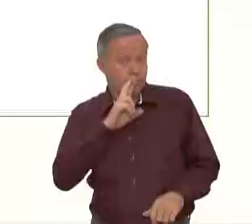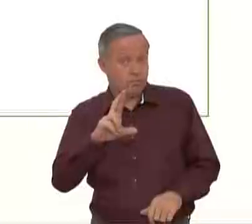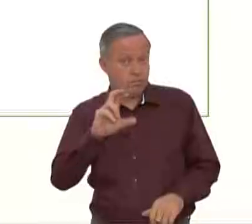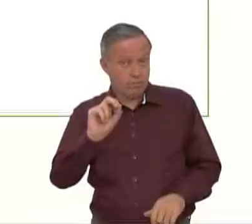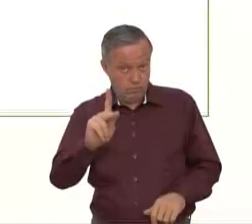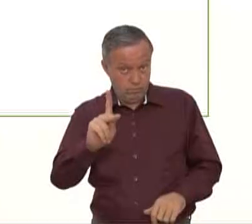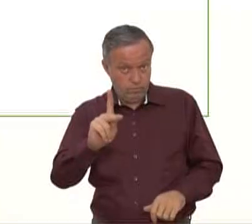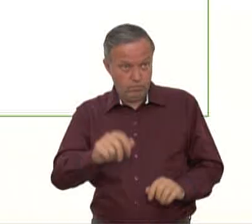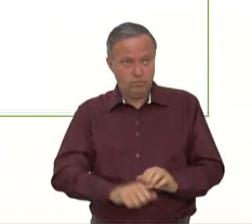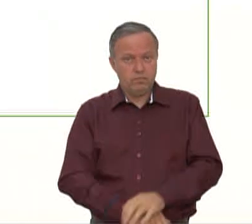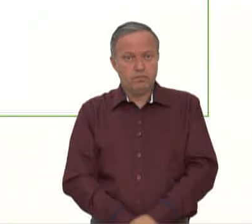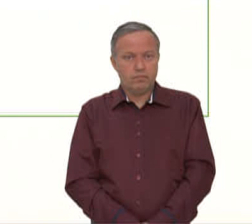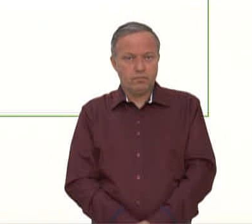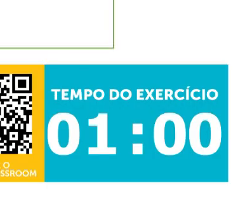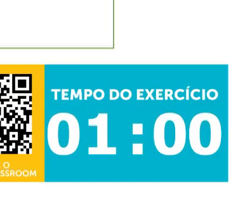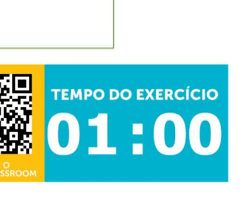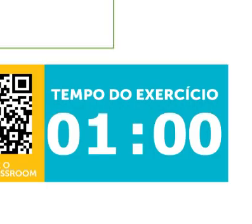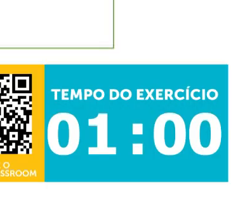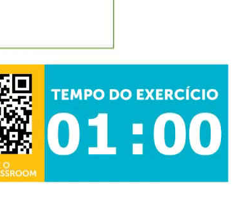responder.